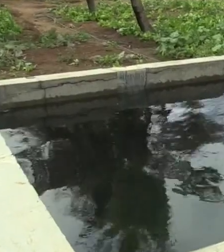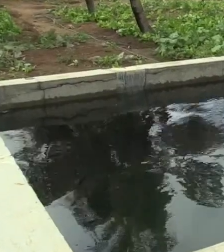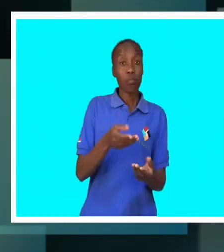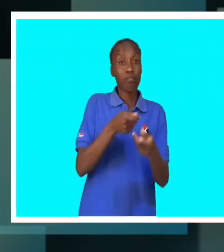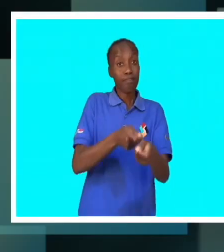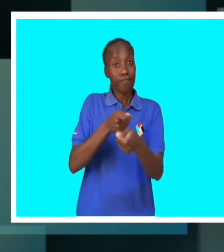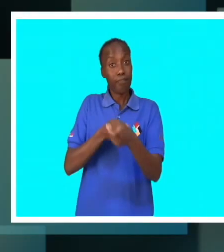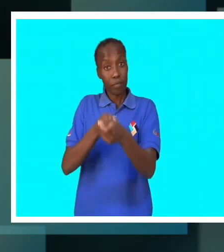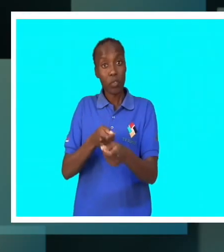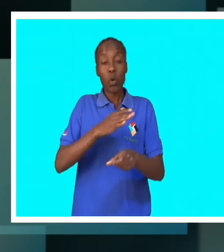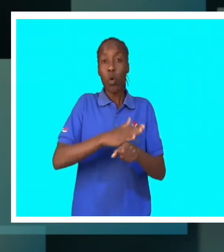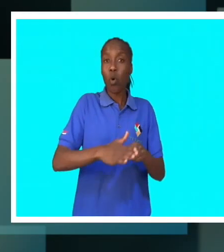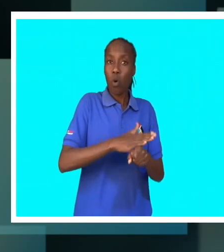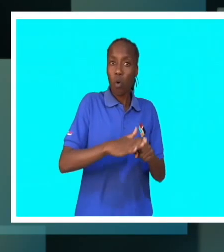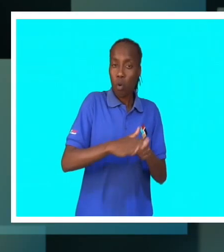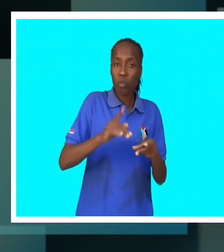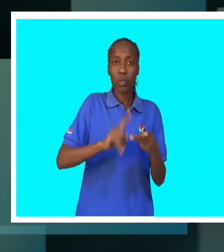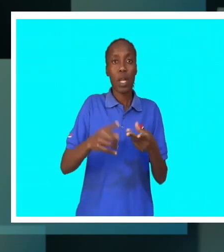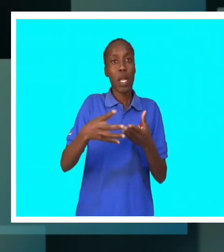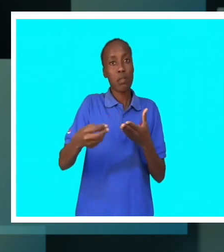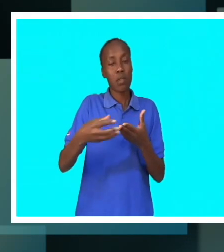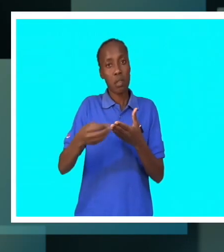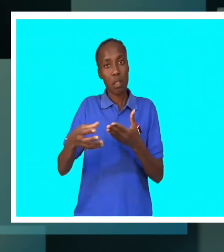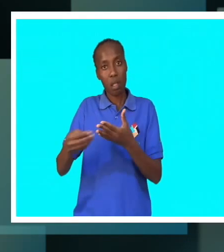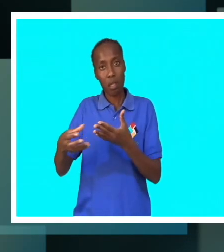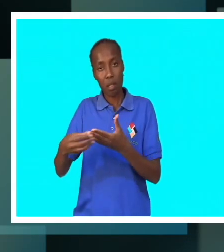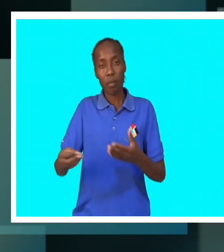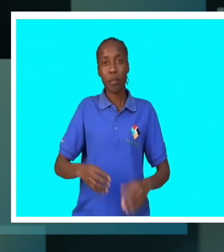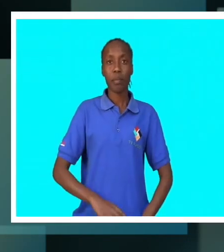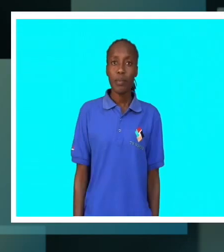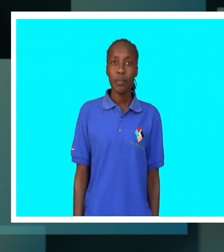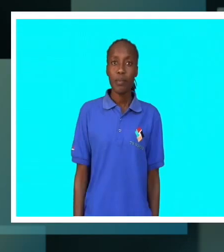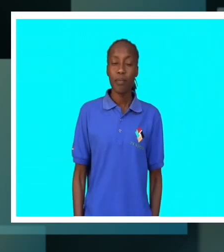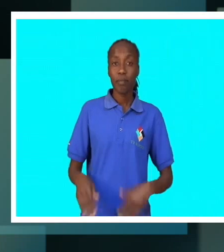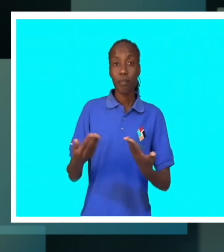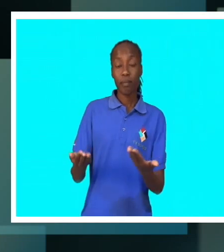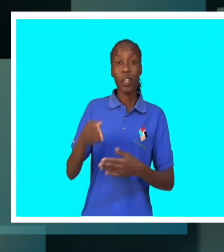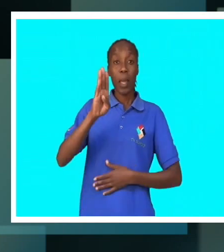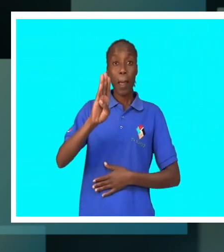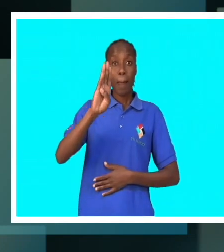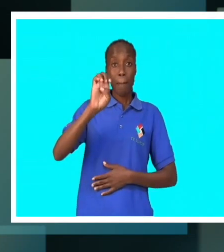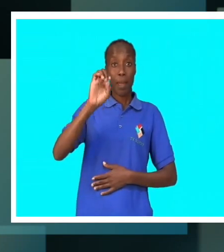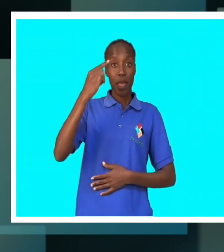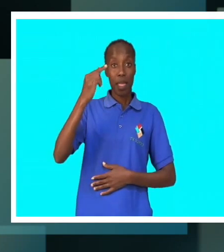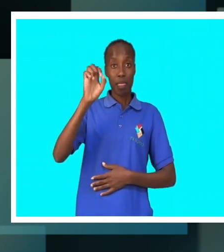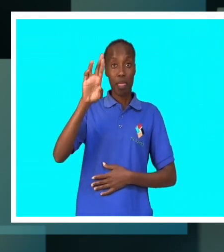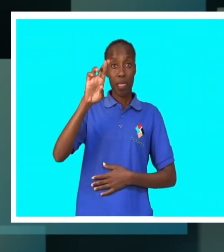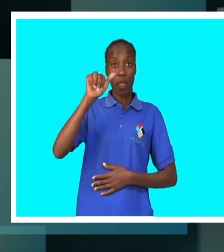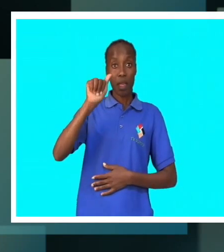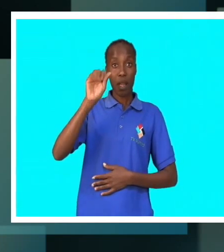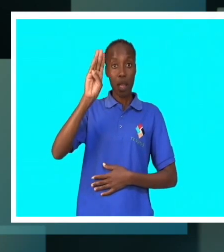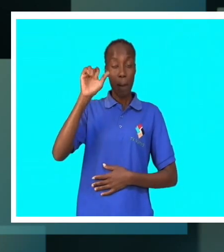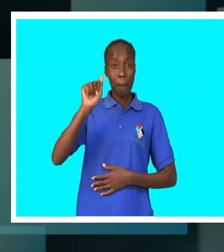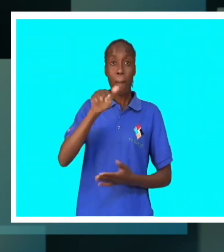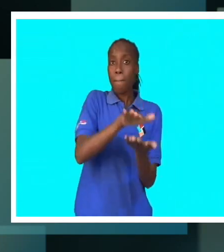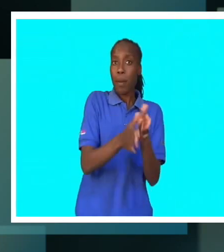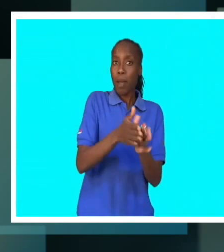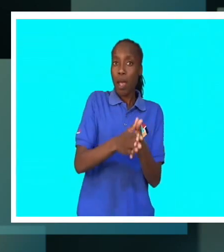Aqui produzimos couve, salada, beterraba. Preparamos